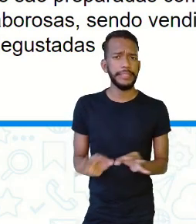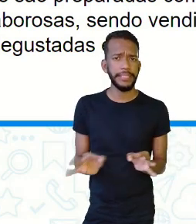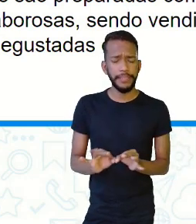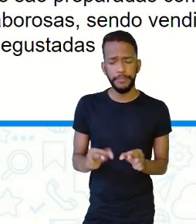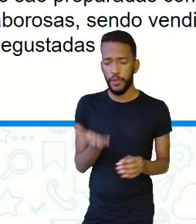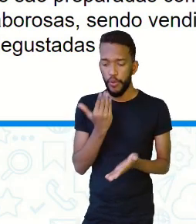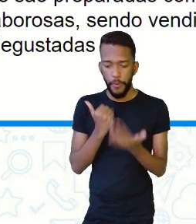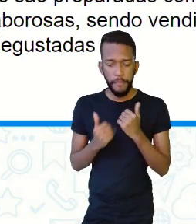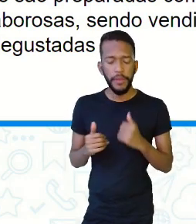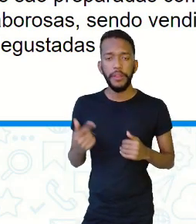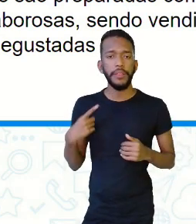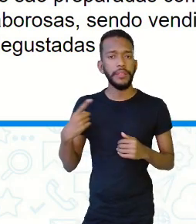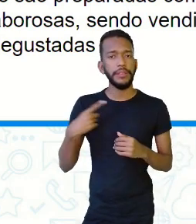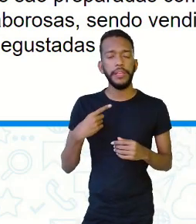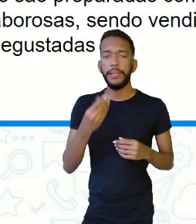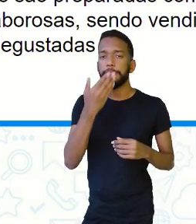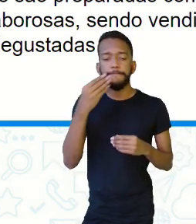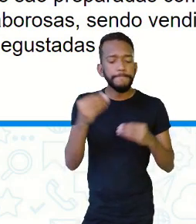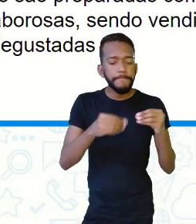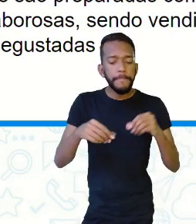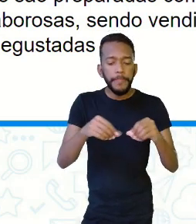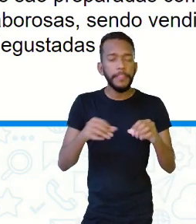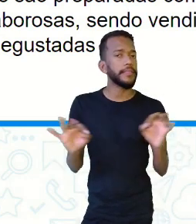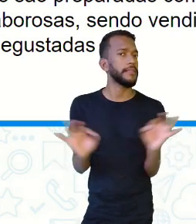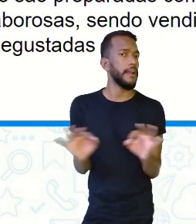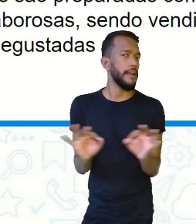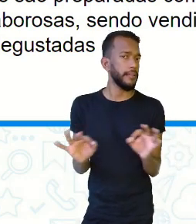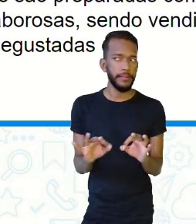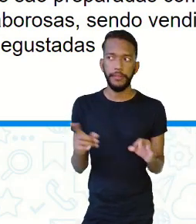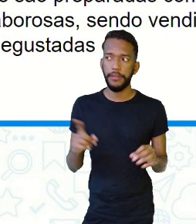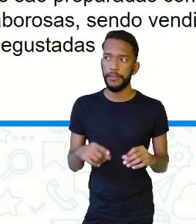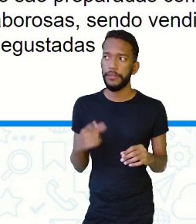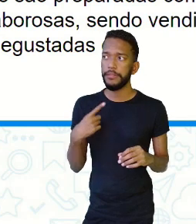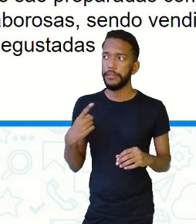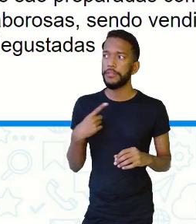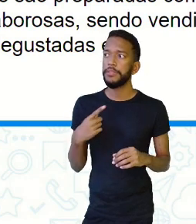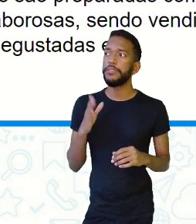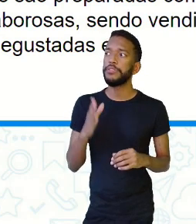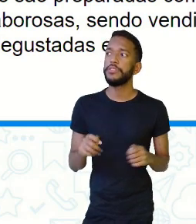as comidas não levam muito tempero e são feitas, faltou um